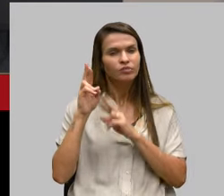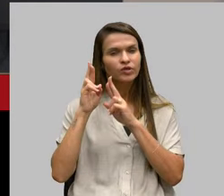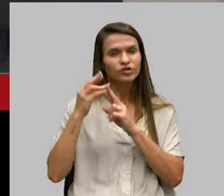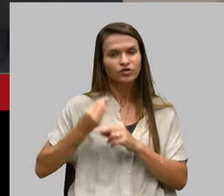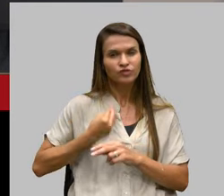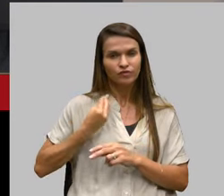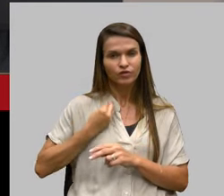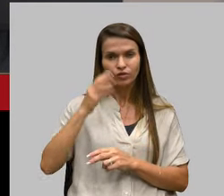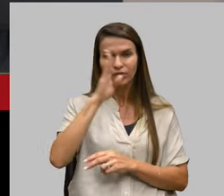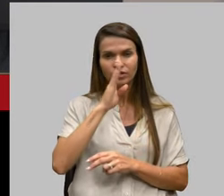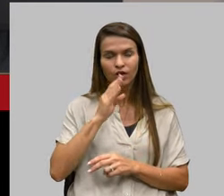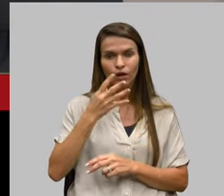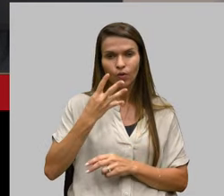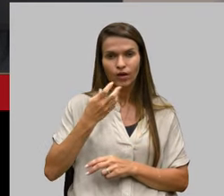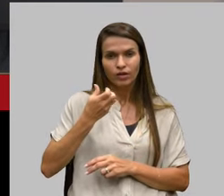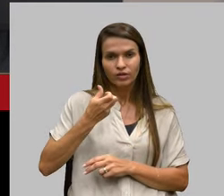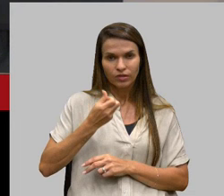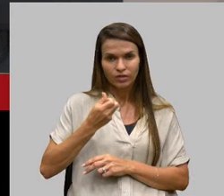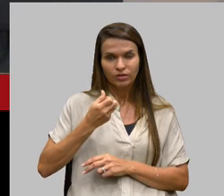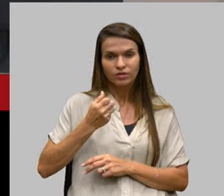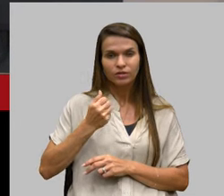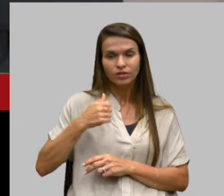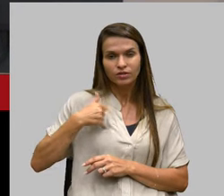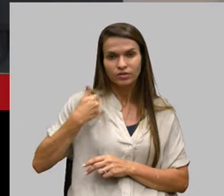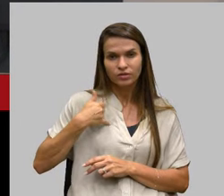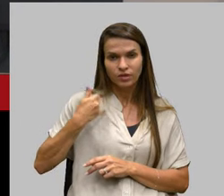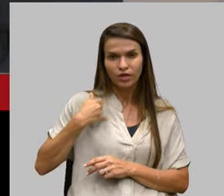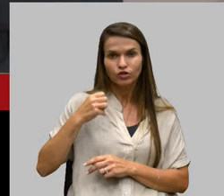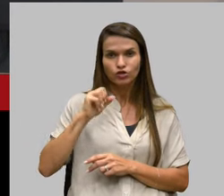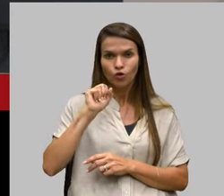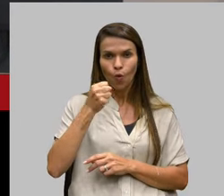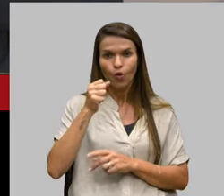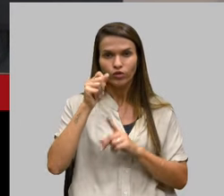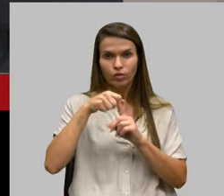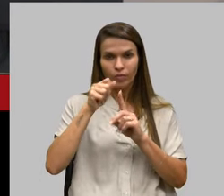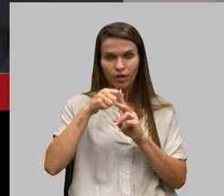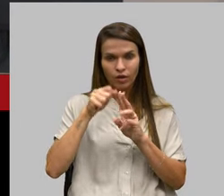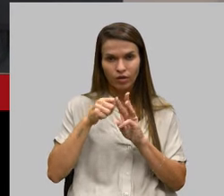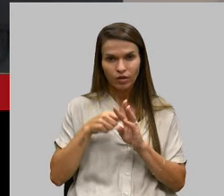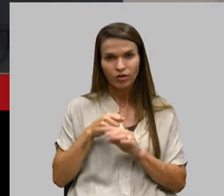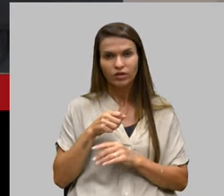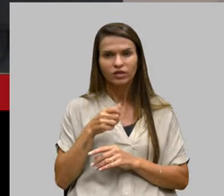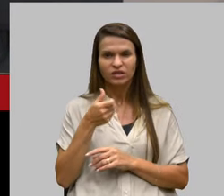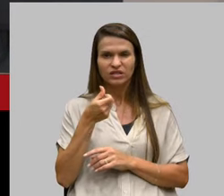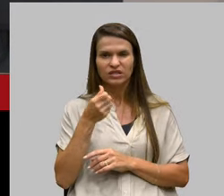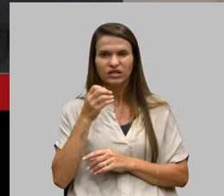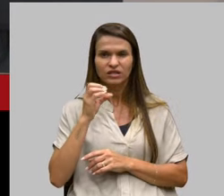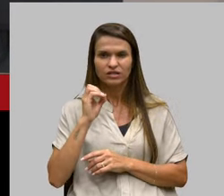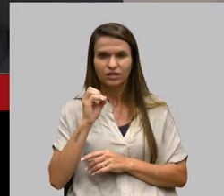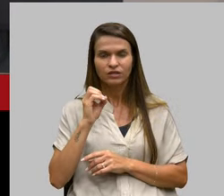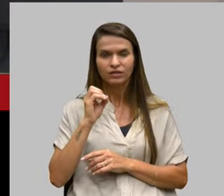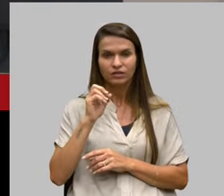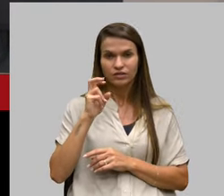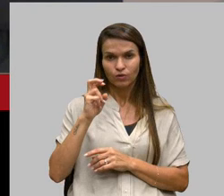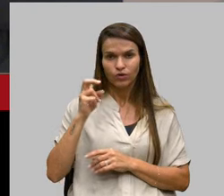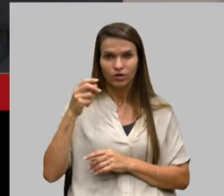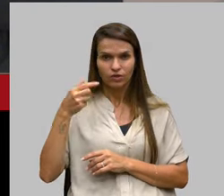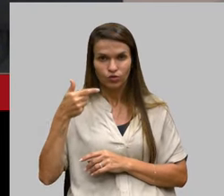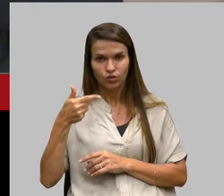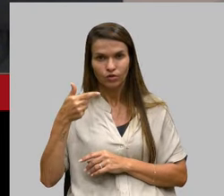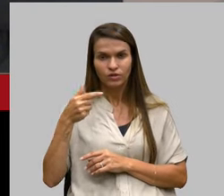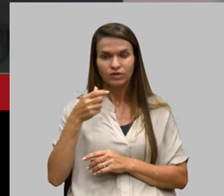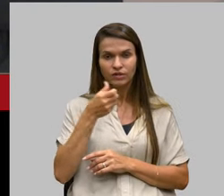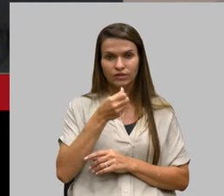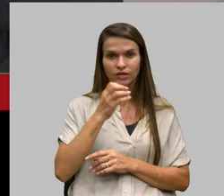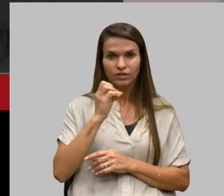anos e 8 meses em 60 52 em 70 57